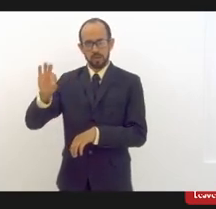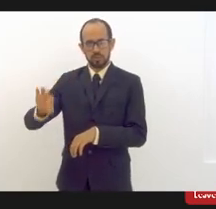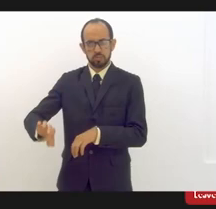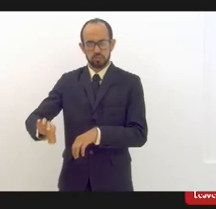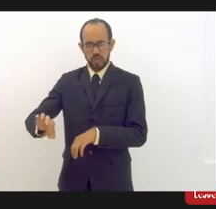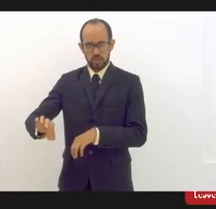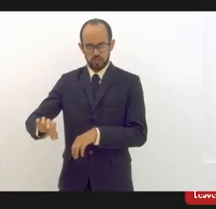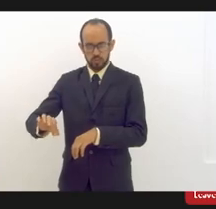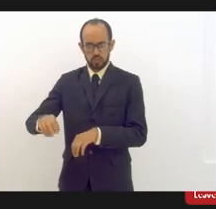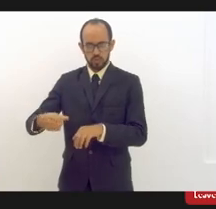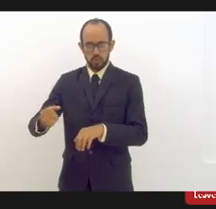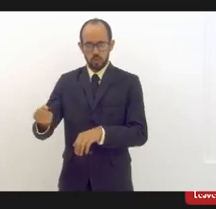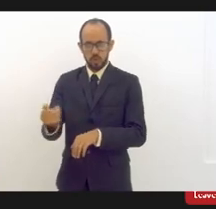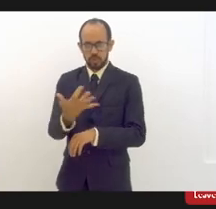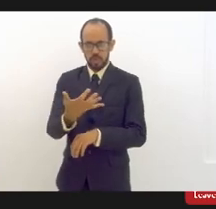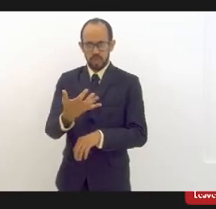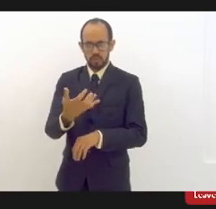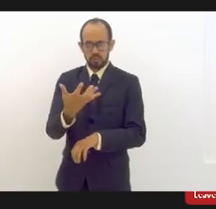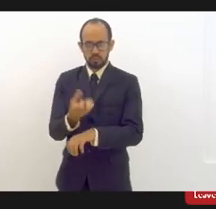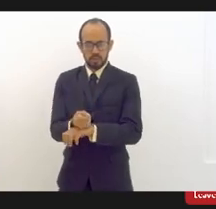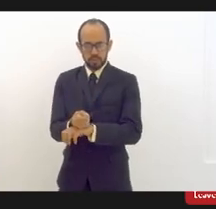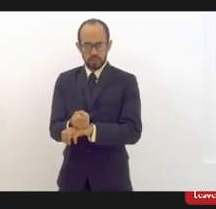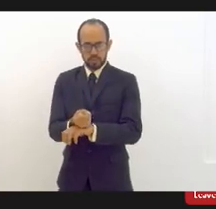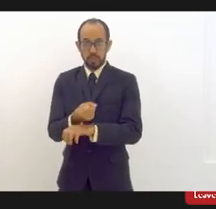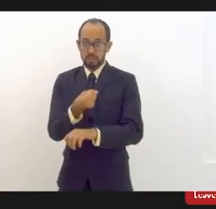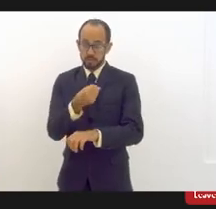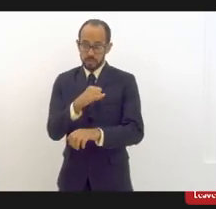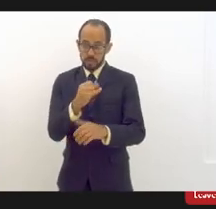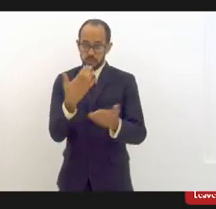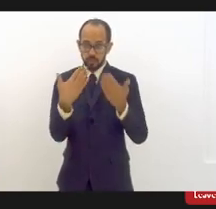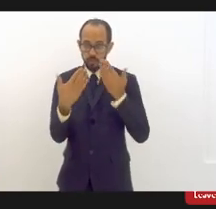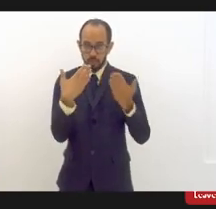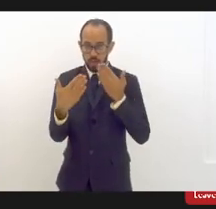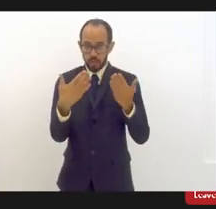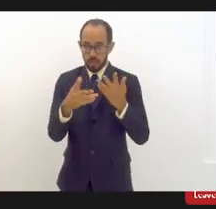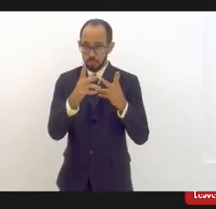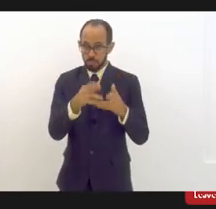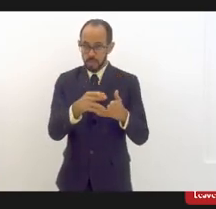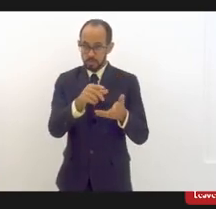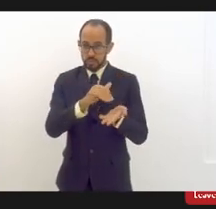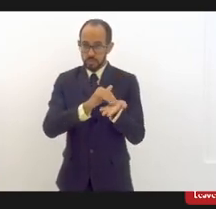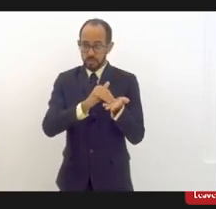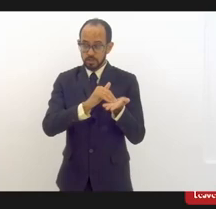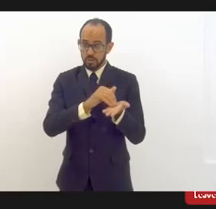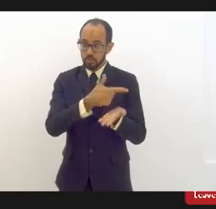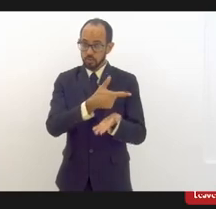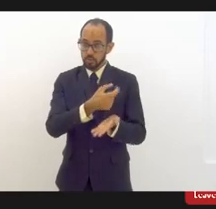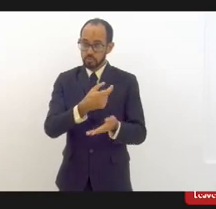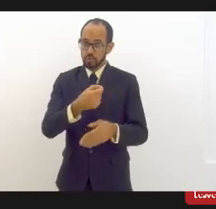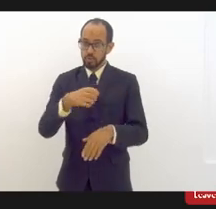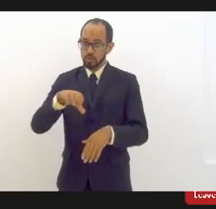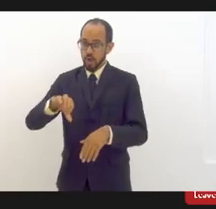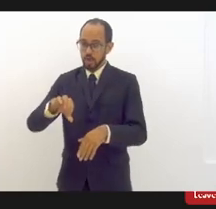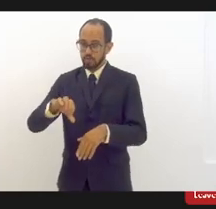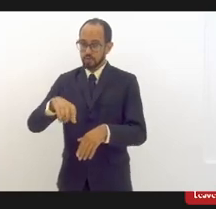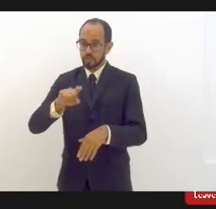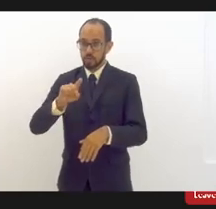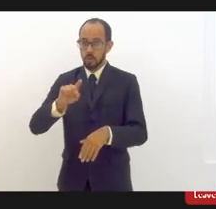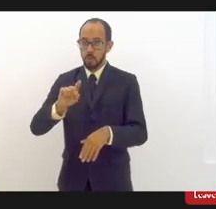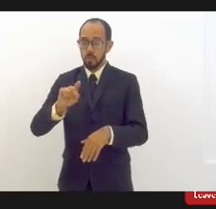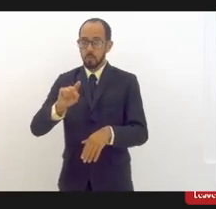de matrículas, se formos olhar os números da mesma secretaria, em 2009, tínhamos